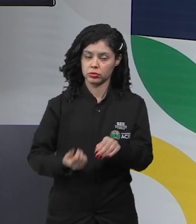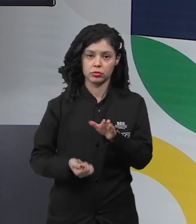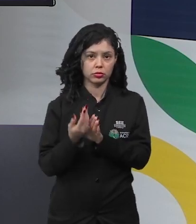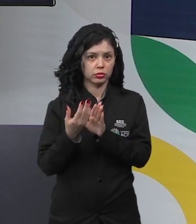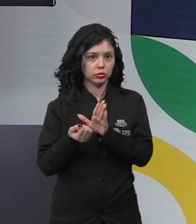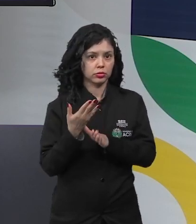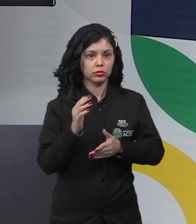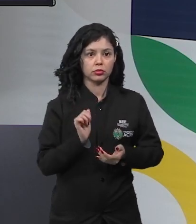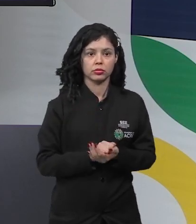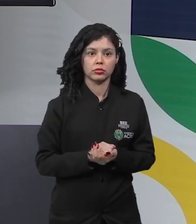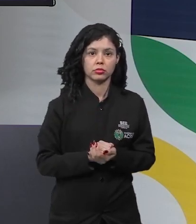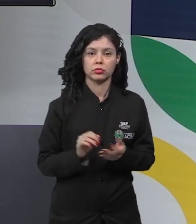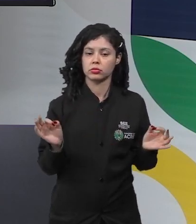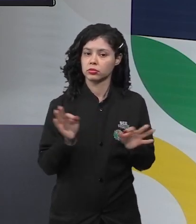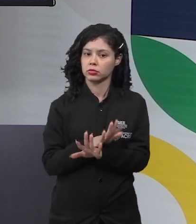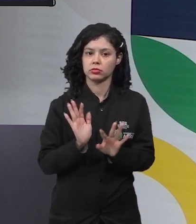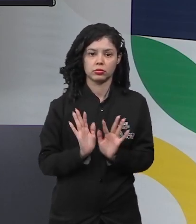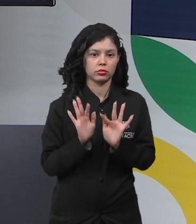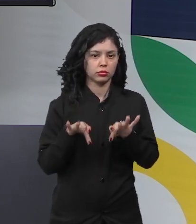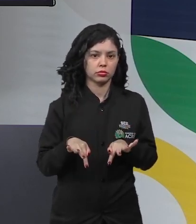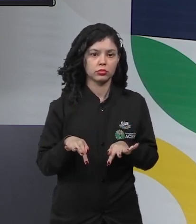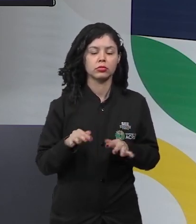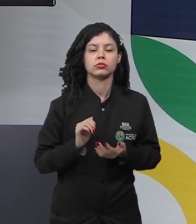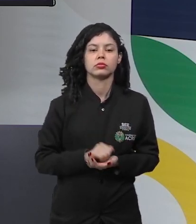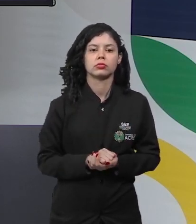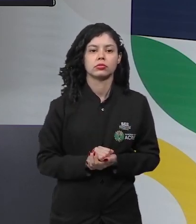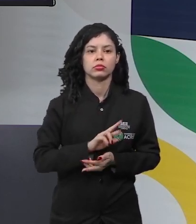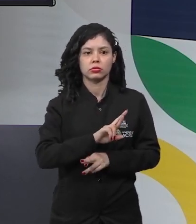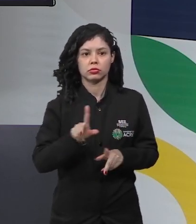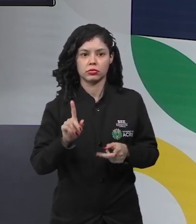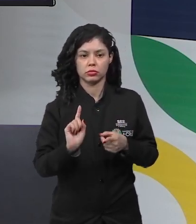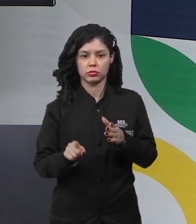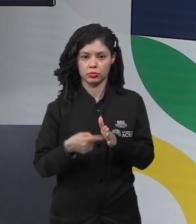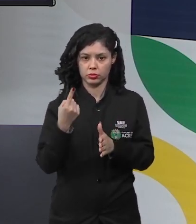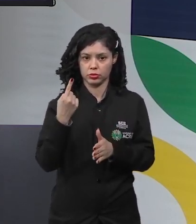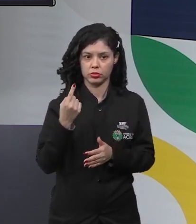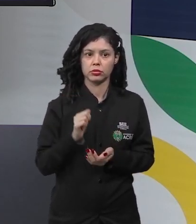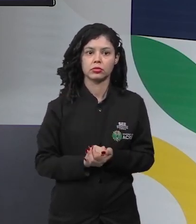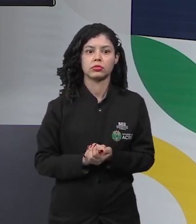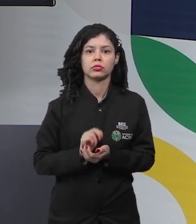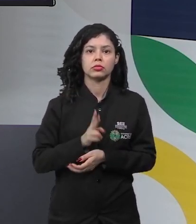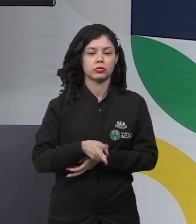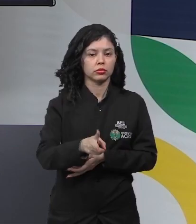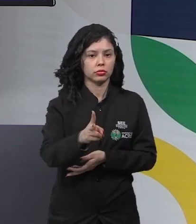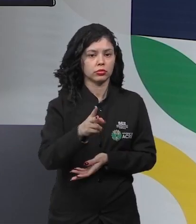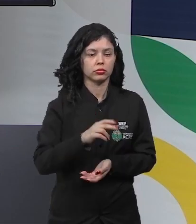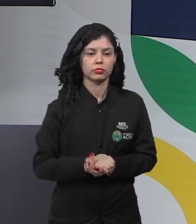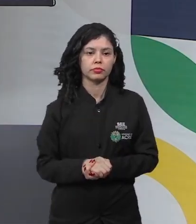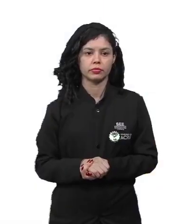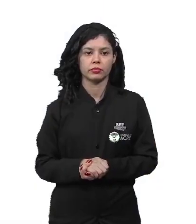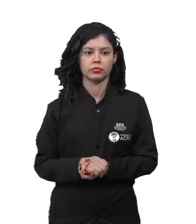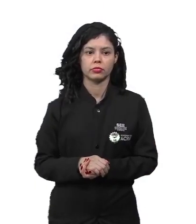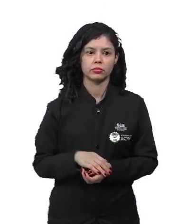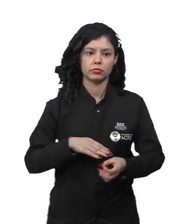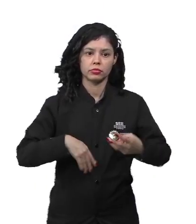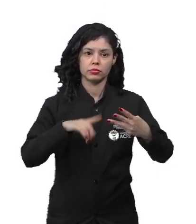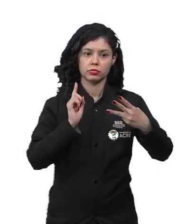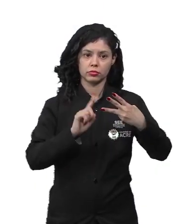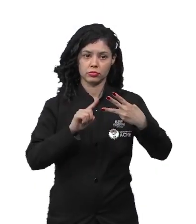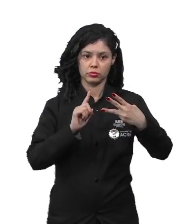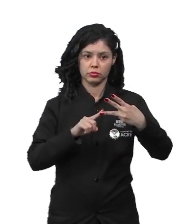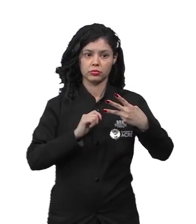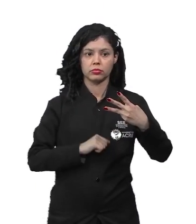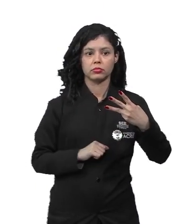produzir o seu biogás, terminou, enche de novo. Diferente do primeiro, que recebe constantemente. E por último, temos